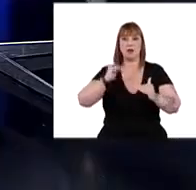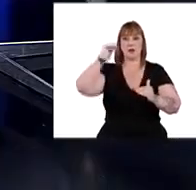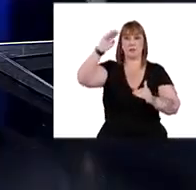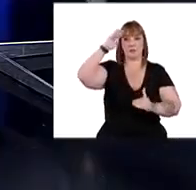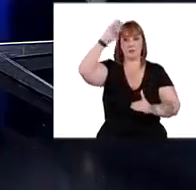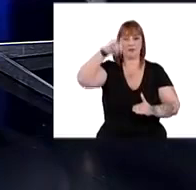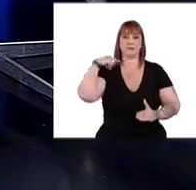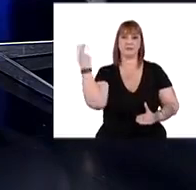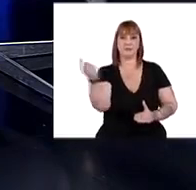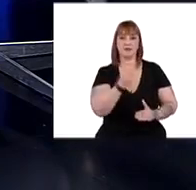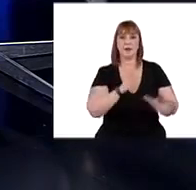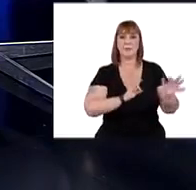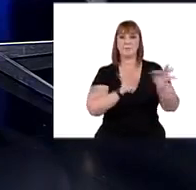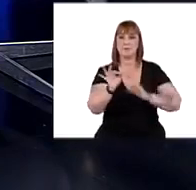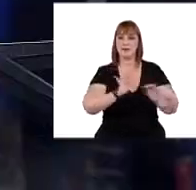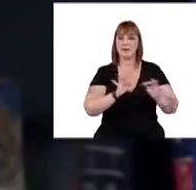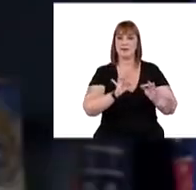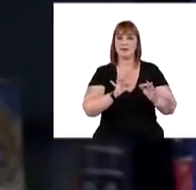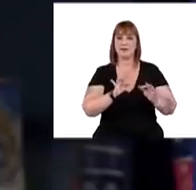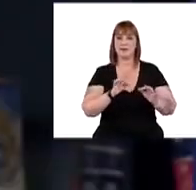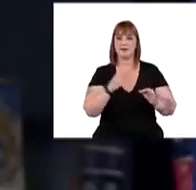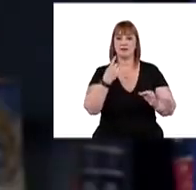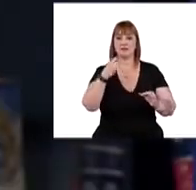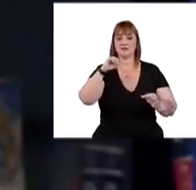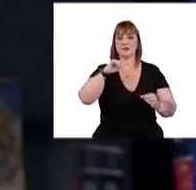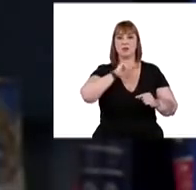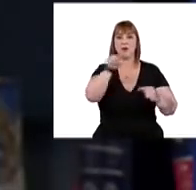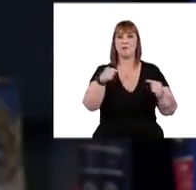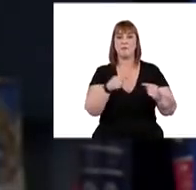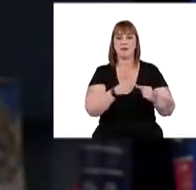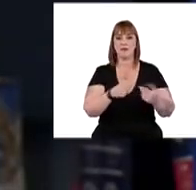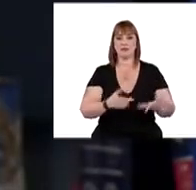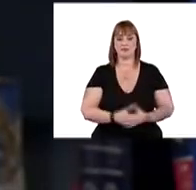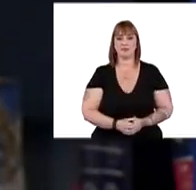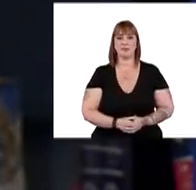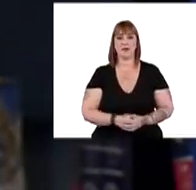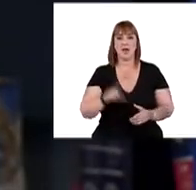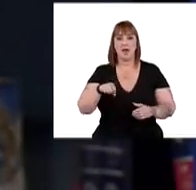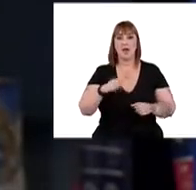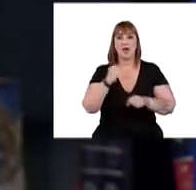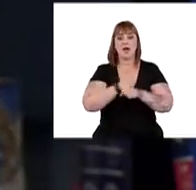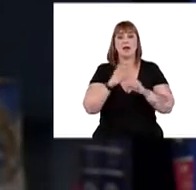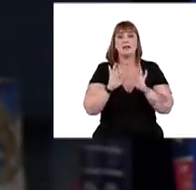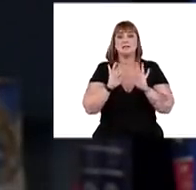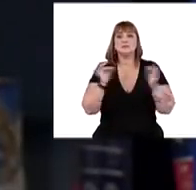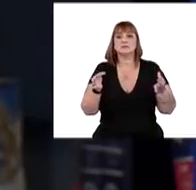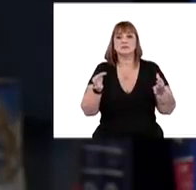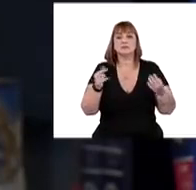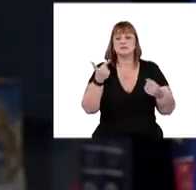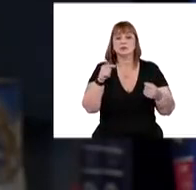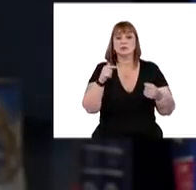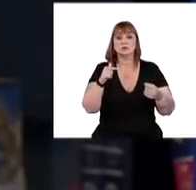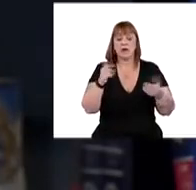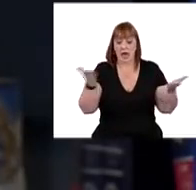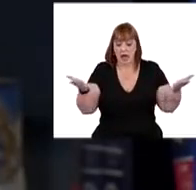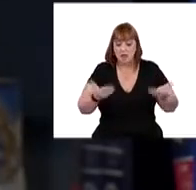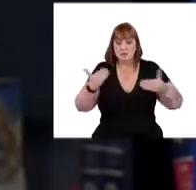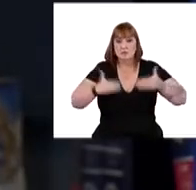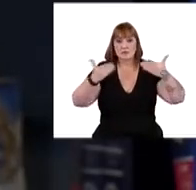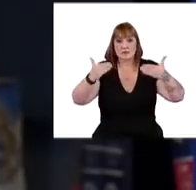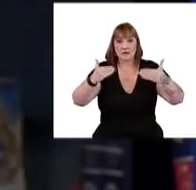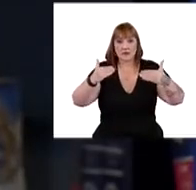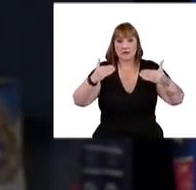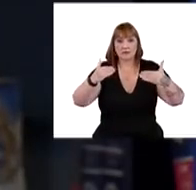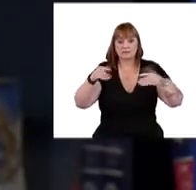do plano de 19 metas? A reforma simplificadora não saiu porque o atual Ministério da Fazenda tem uma